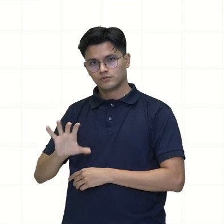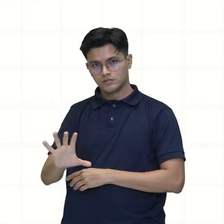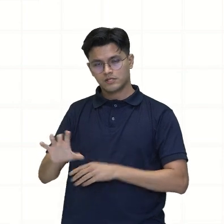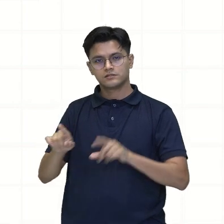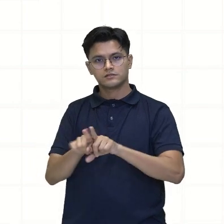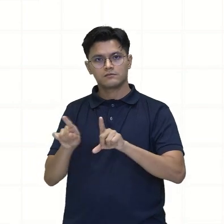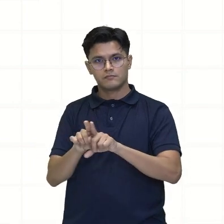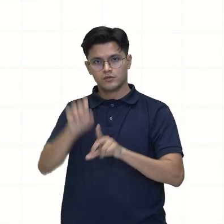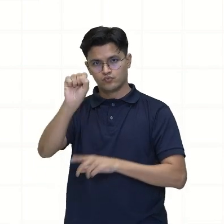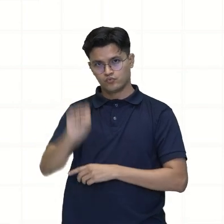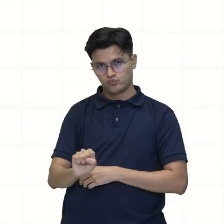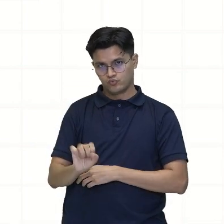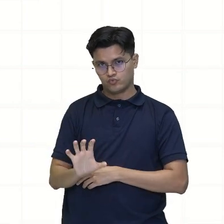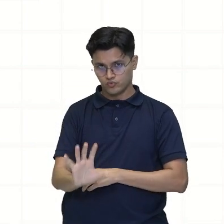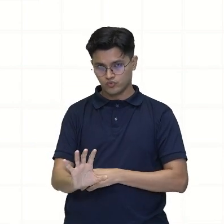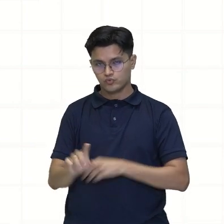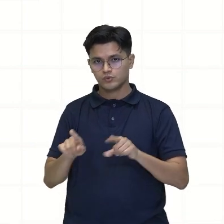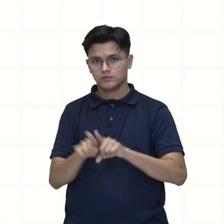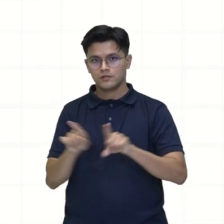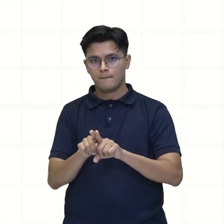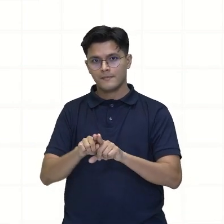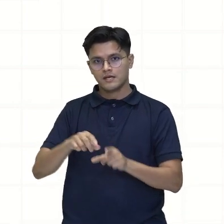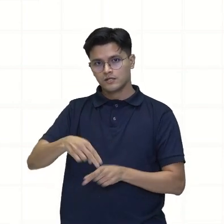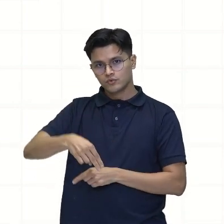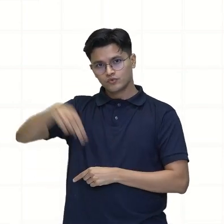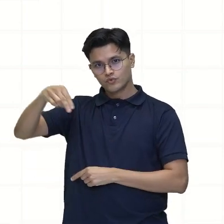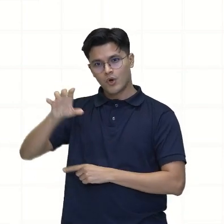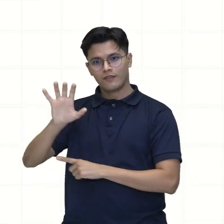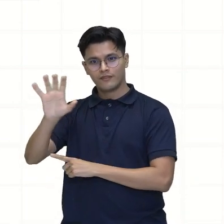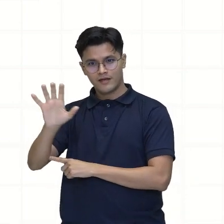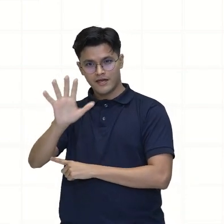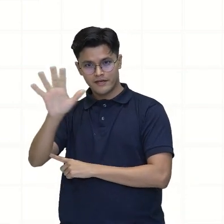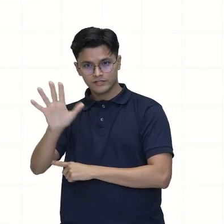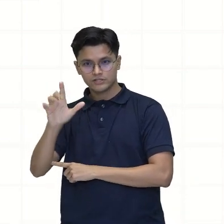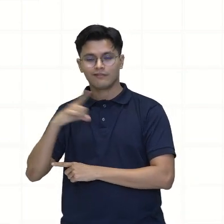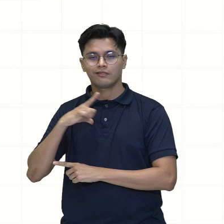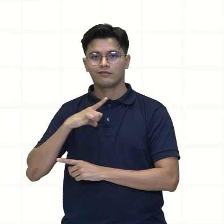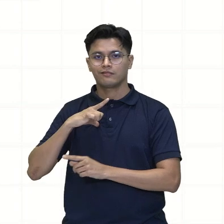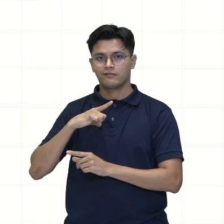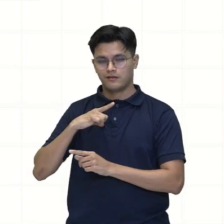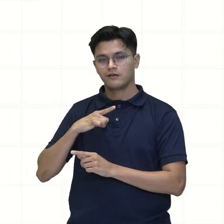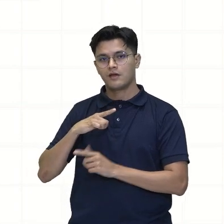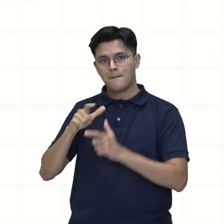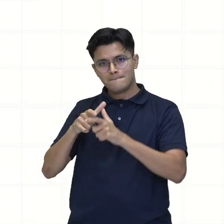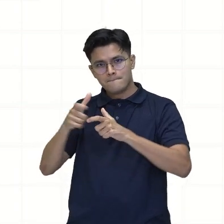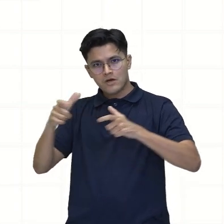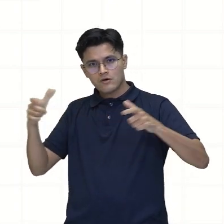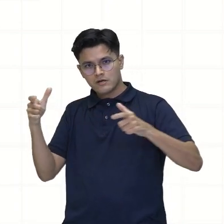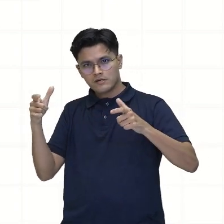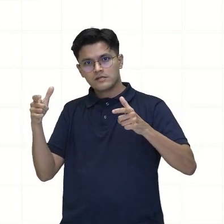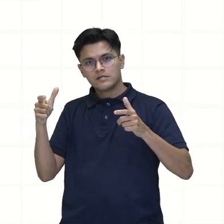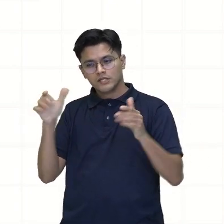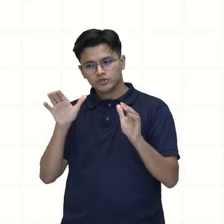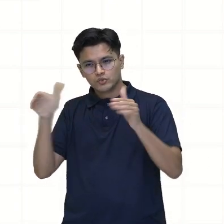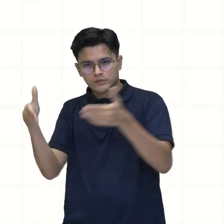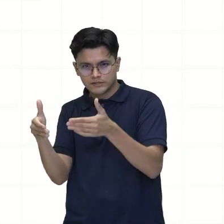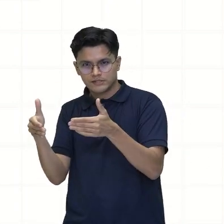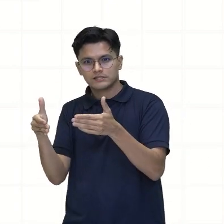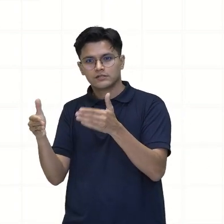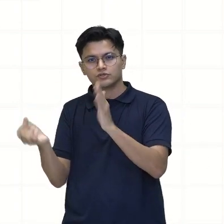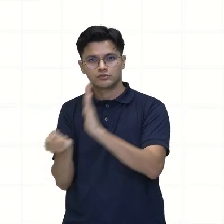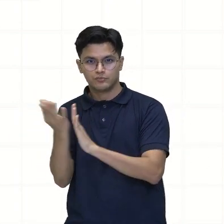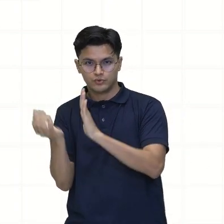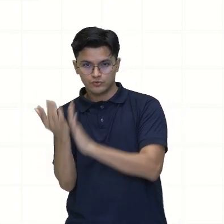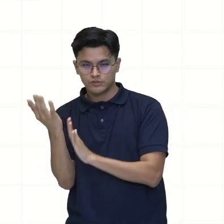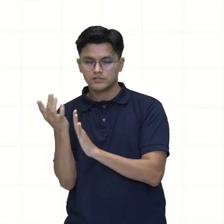do Brasil, a gente observa que há uma maior concentração desses estabelecimentos agropecuários, e isso